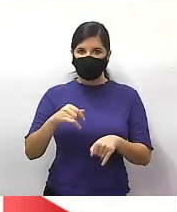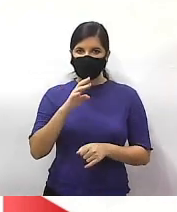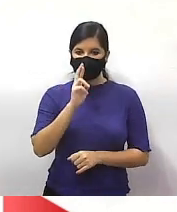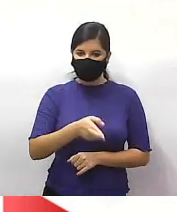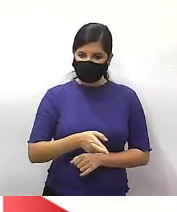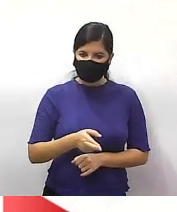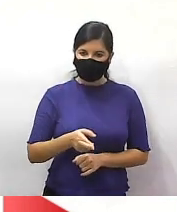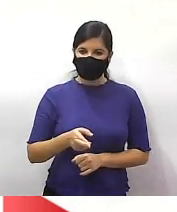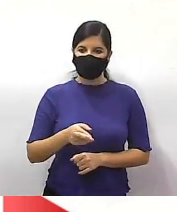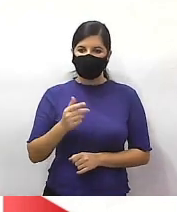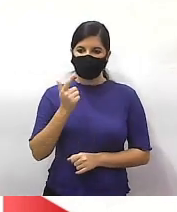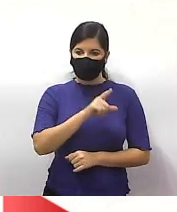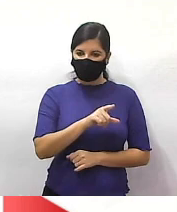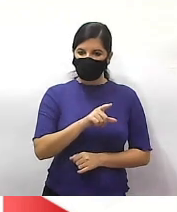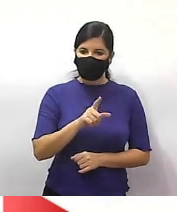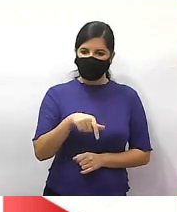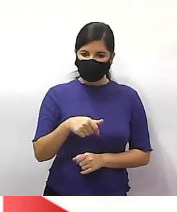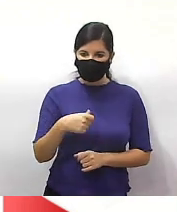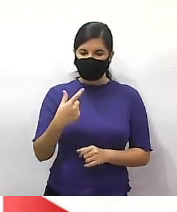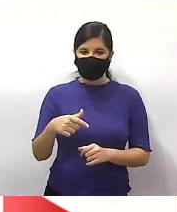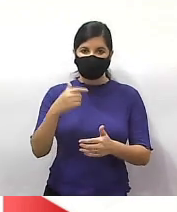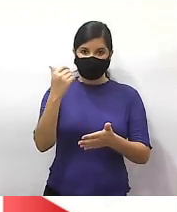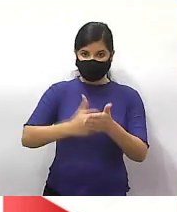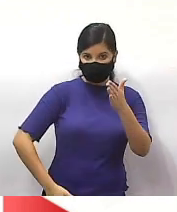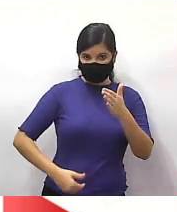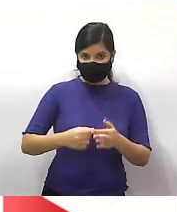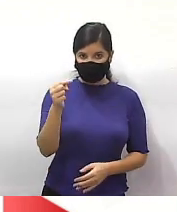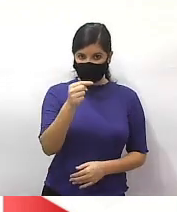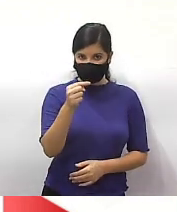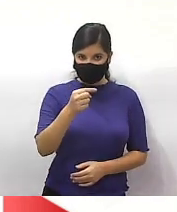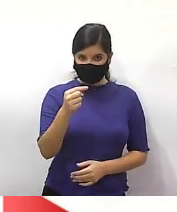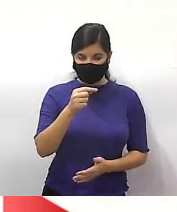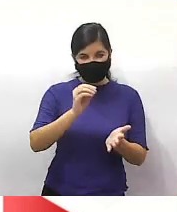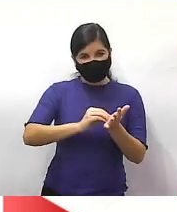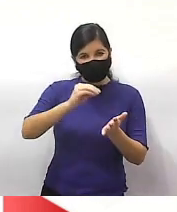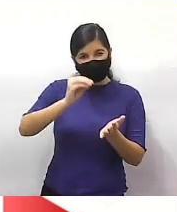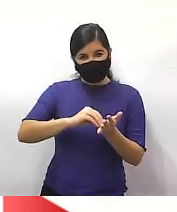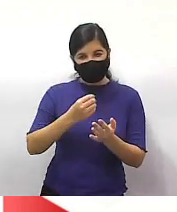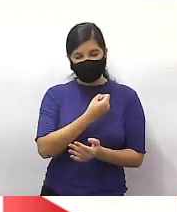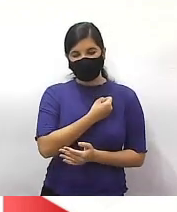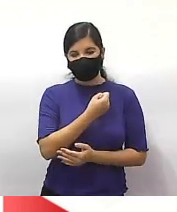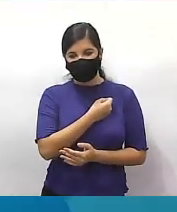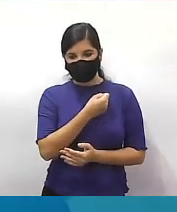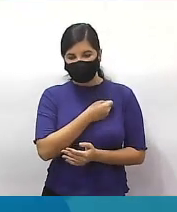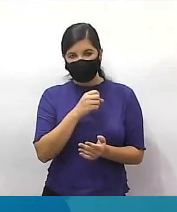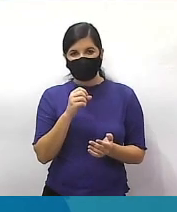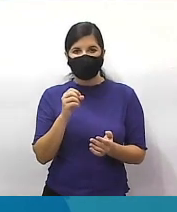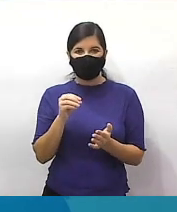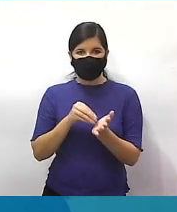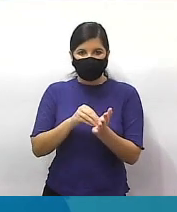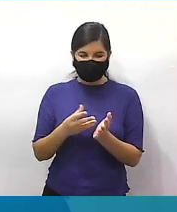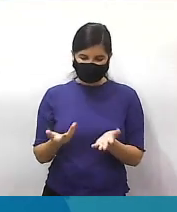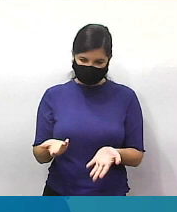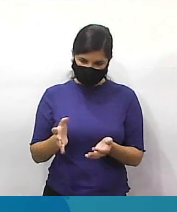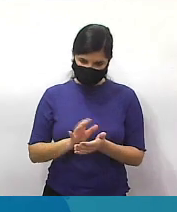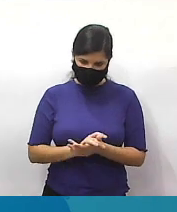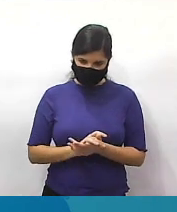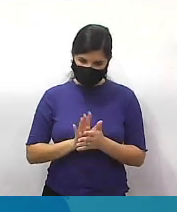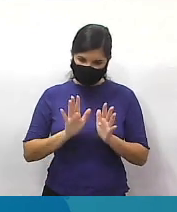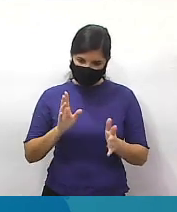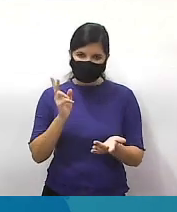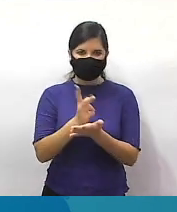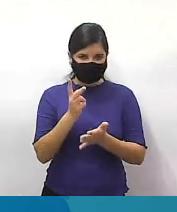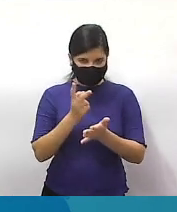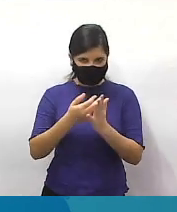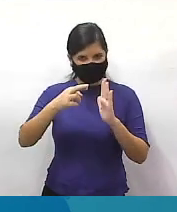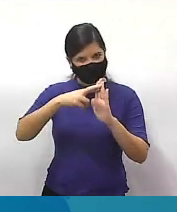dessa multiplicação por 2 eu vou subtrair do resto dos números que sobraram, tá bom? Sempre vai ser